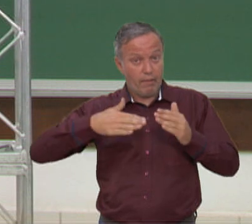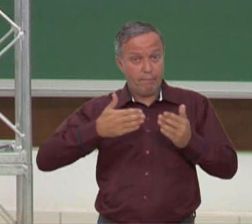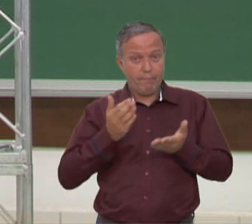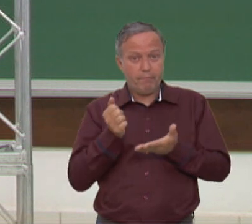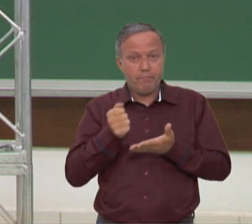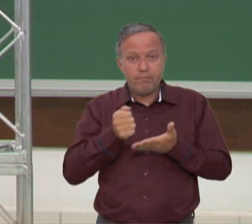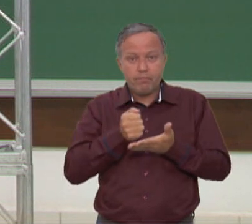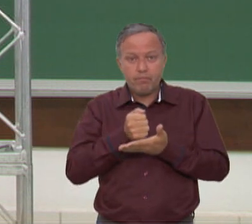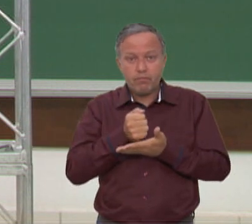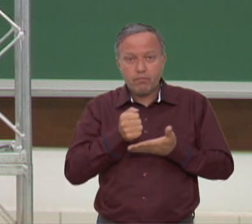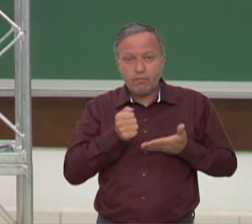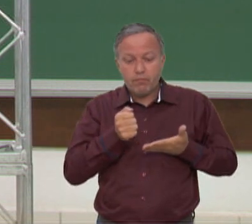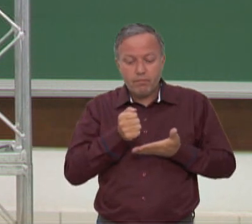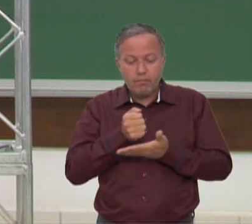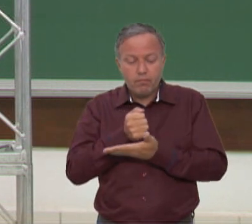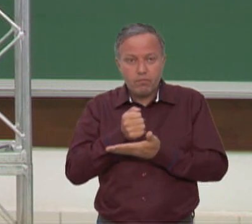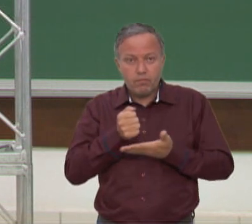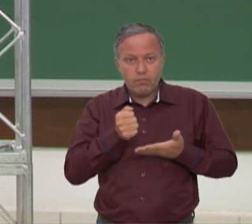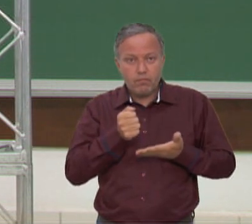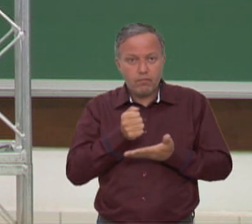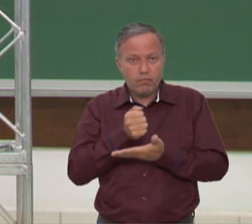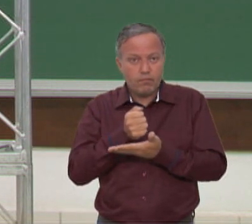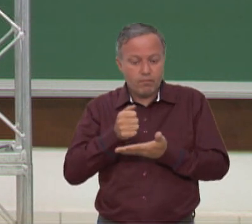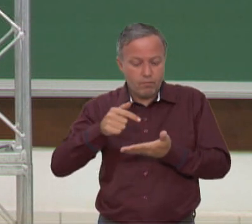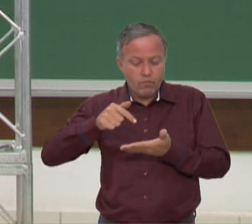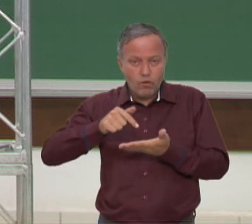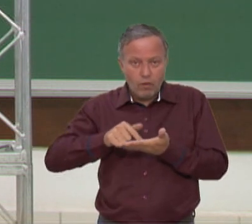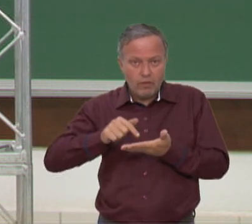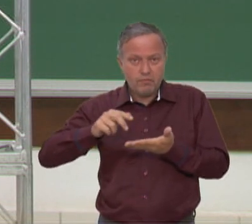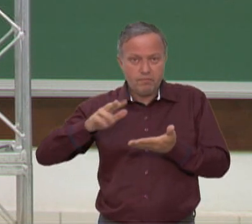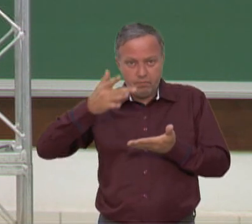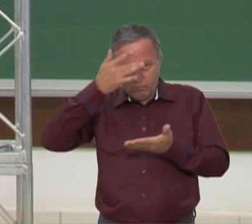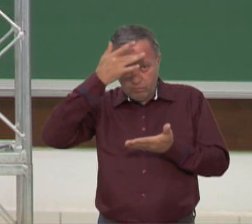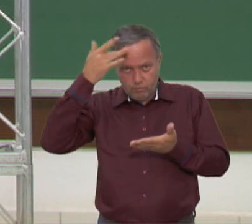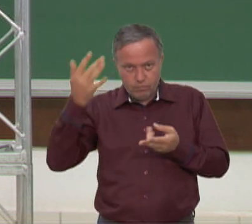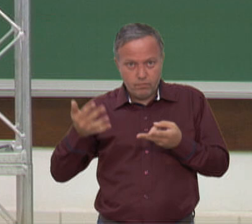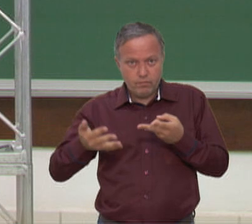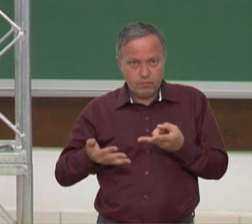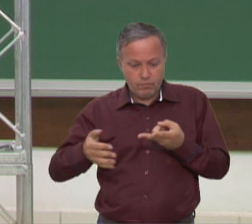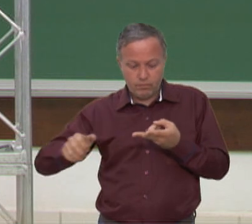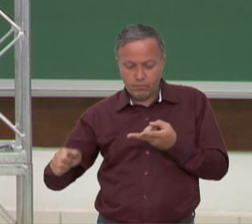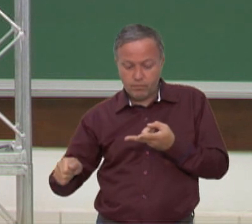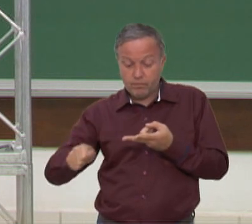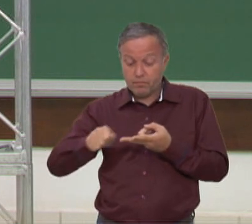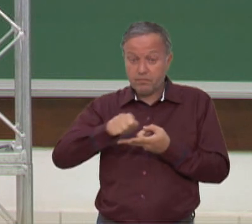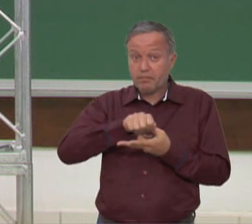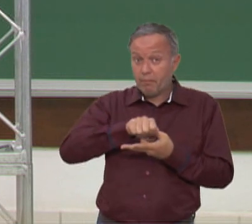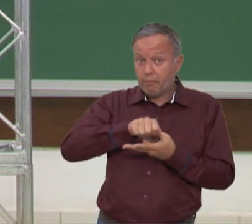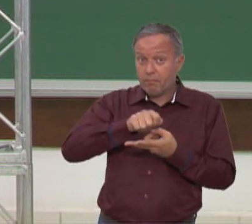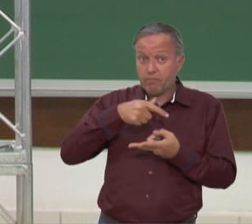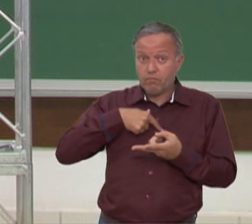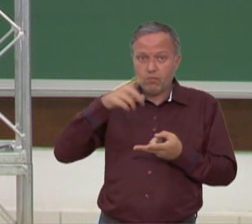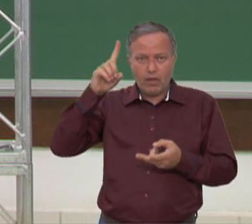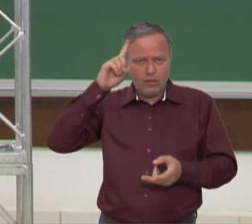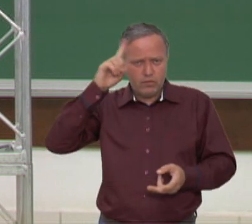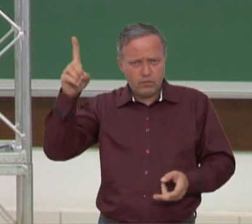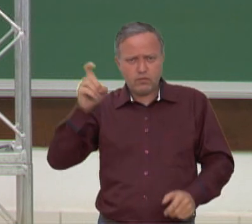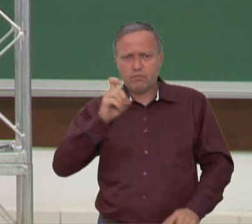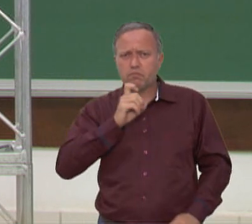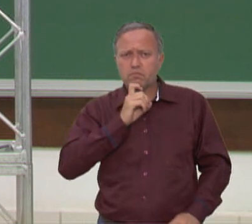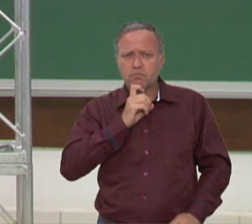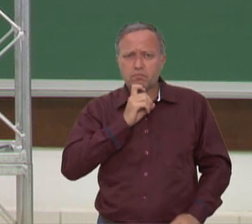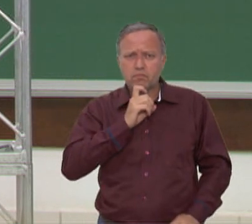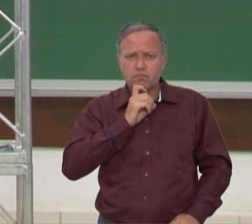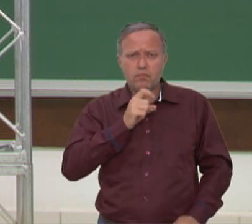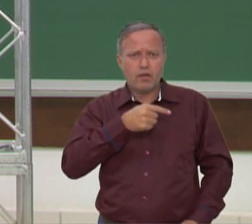bem maior disso, leva em consideração a experiência prática. Imagina num dia de inverno, temperatura ali em torno